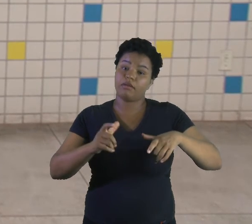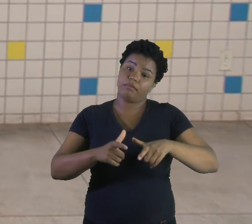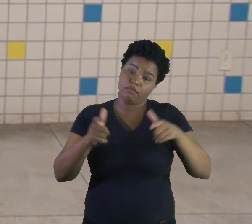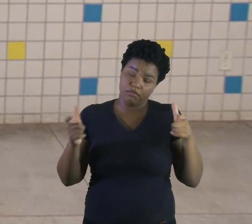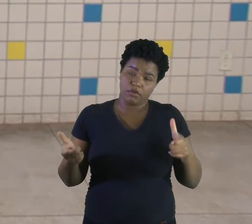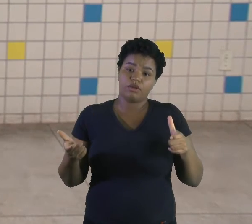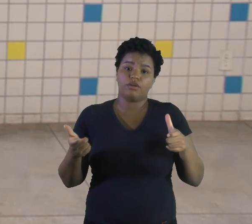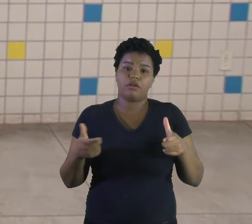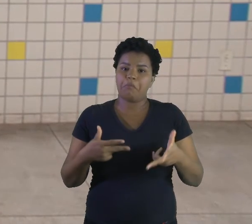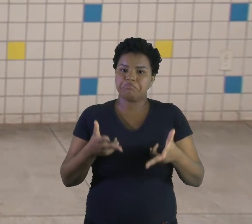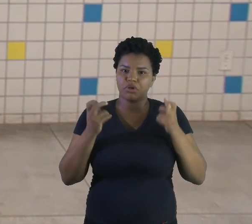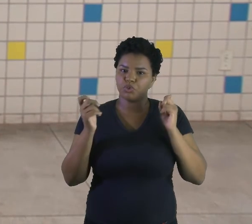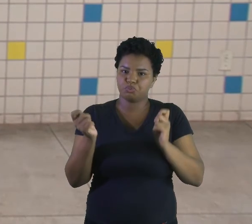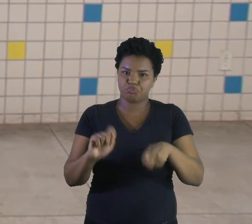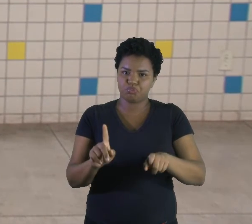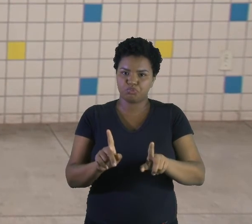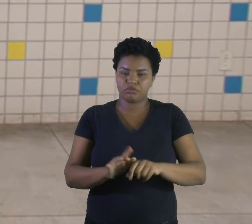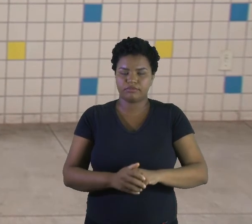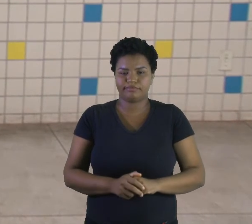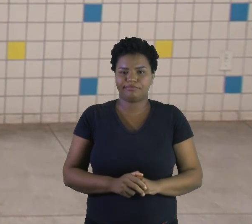vezes imperceptíveis.